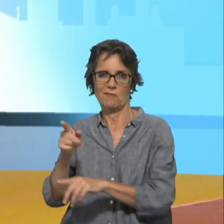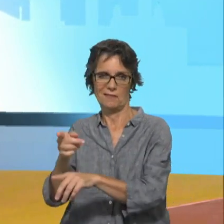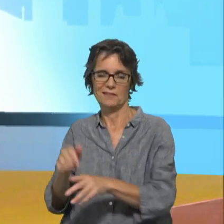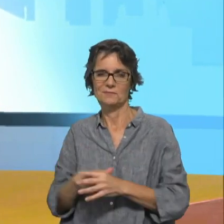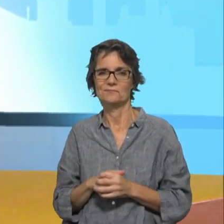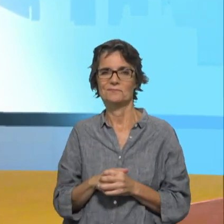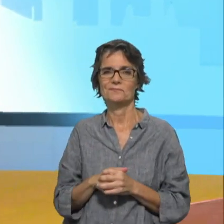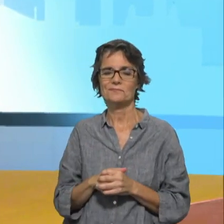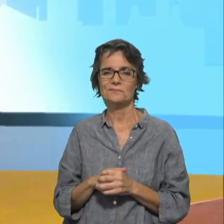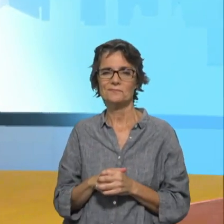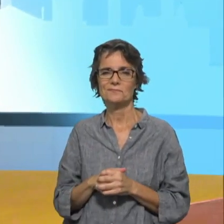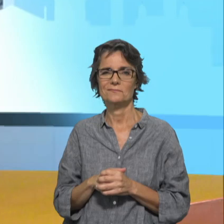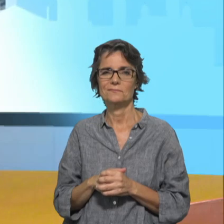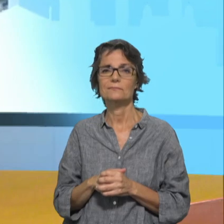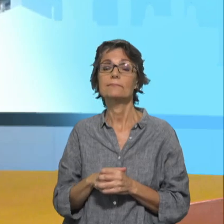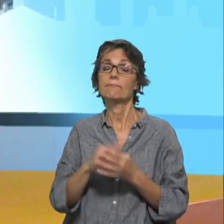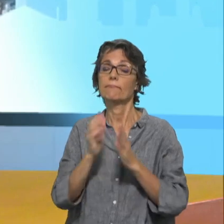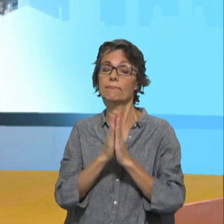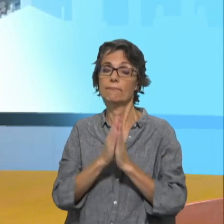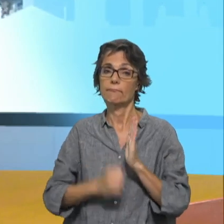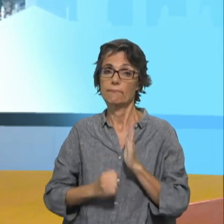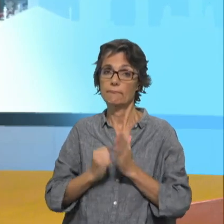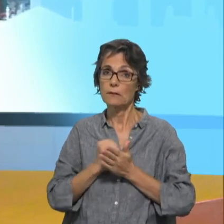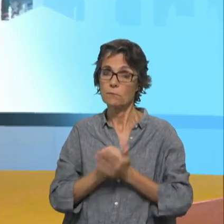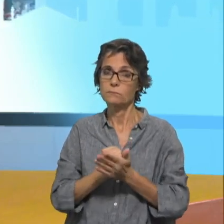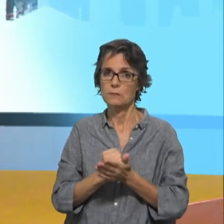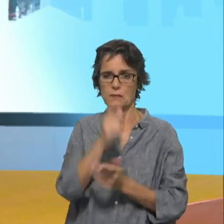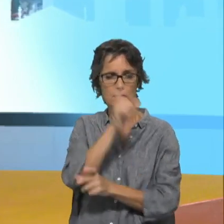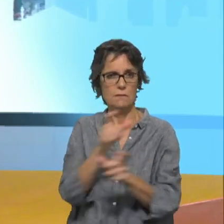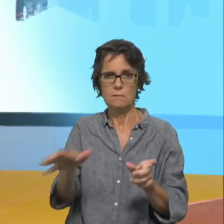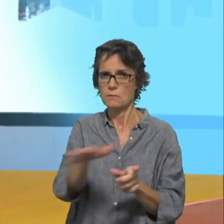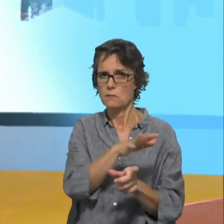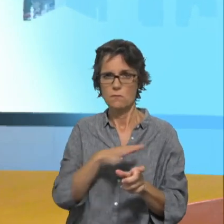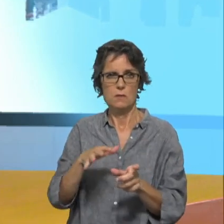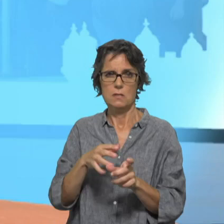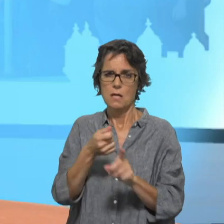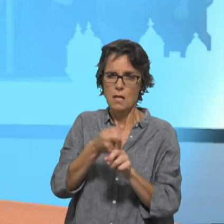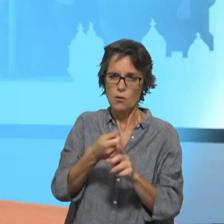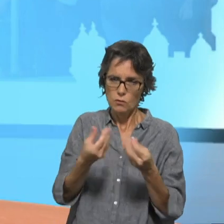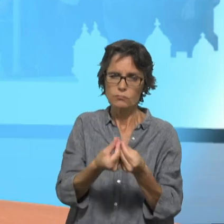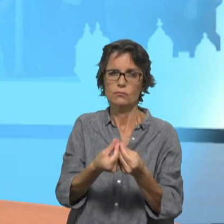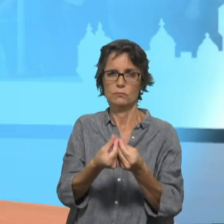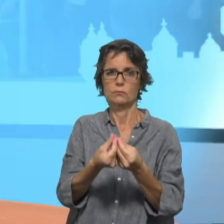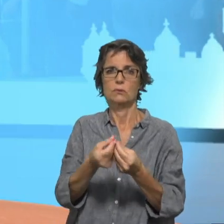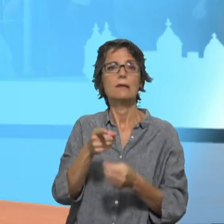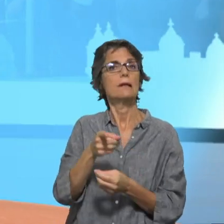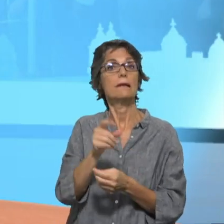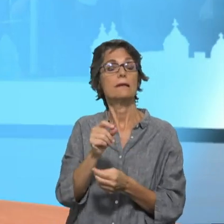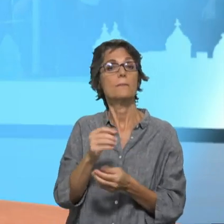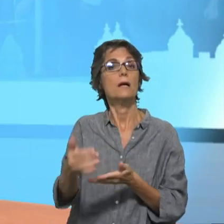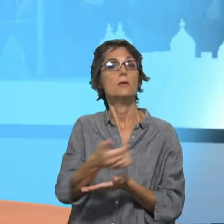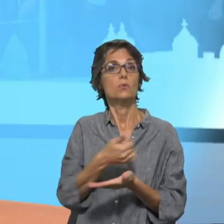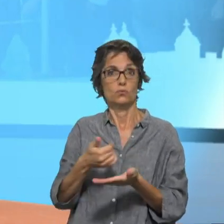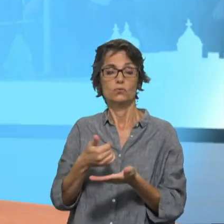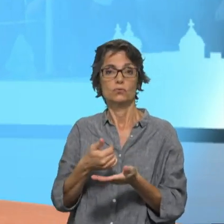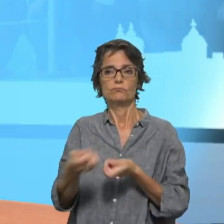a Igreja Católica era o apoio daquelas pessoas, da resistência, e também fornecia muitos meios logísticos. Eu não